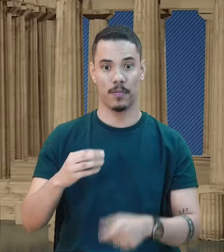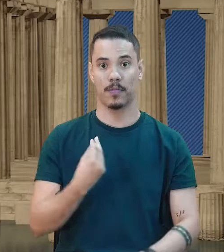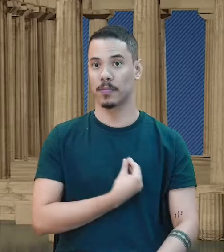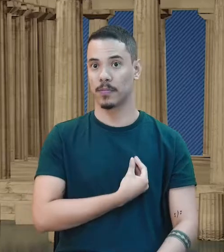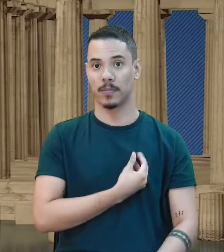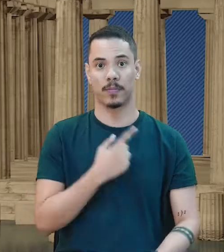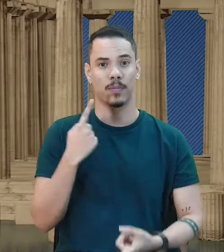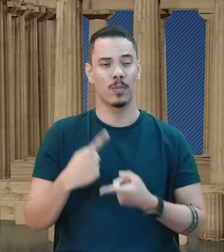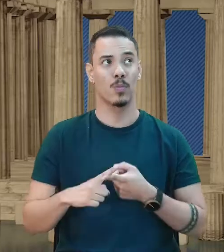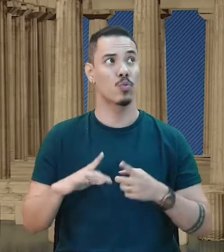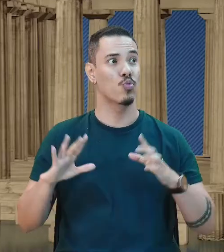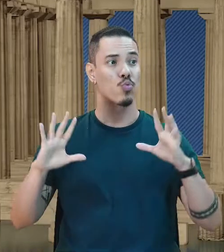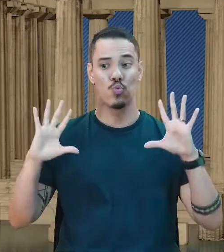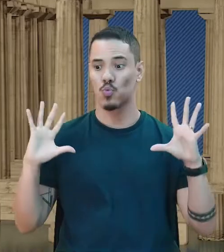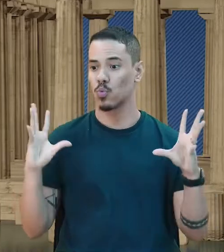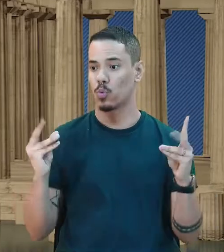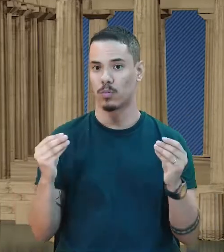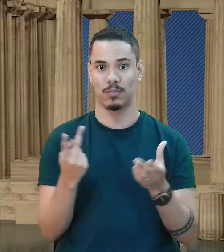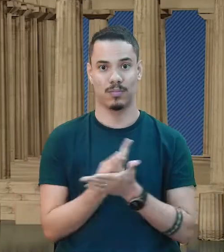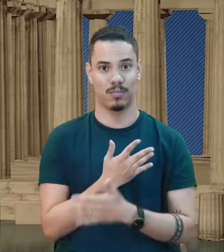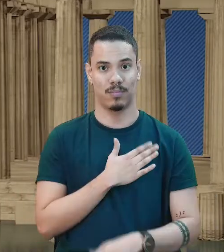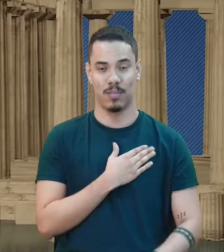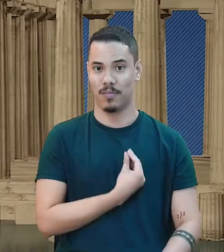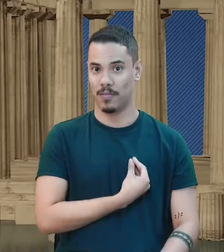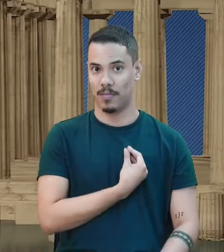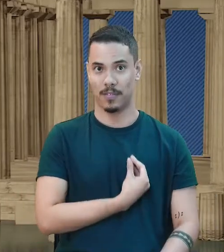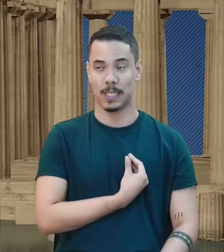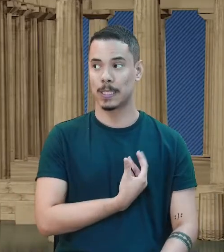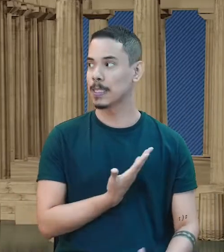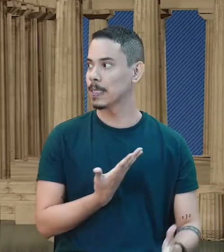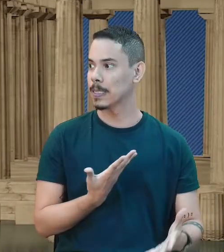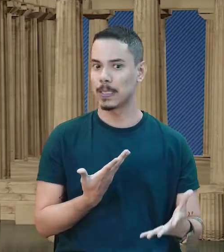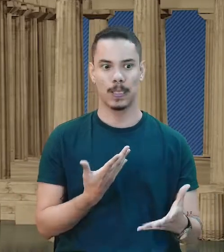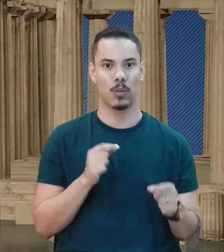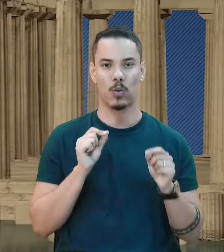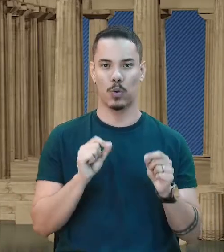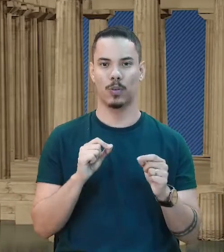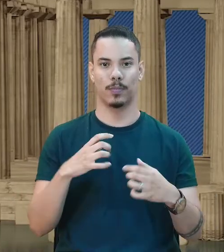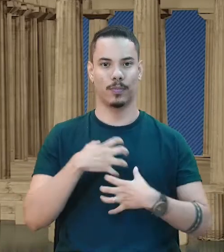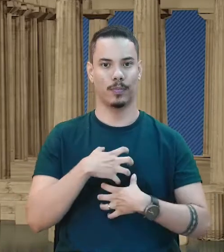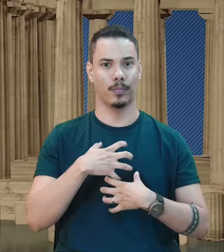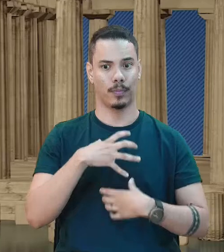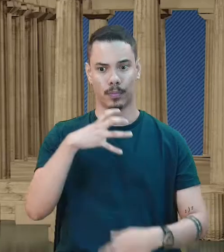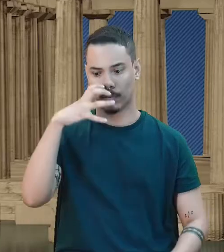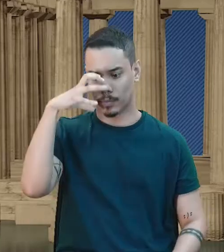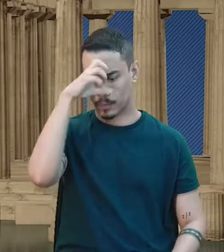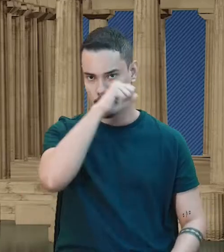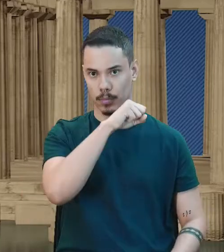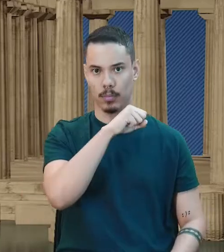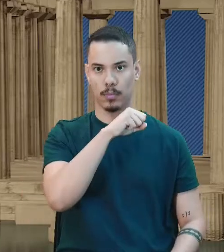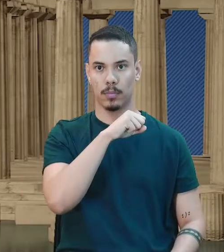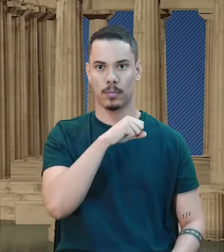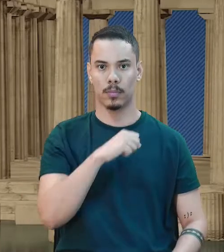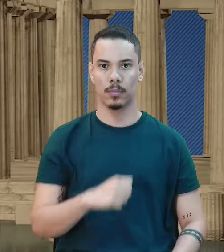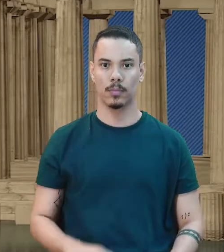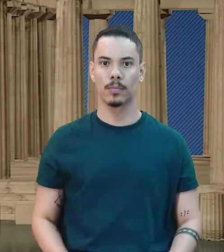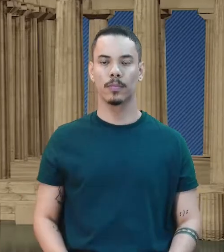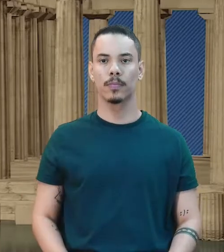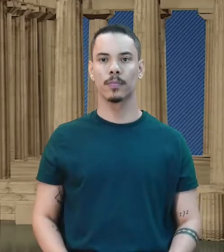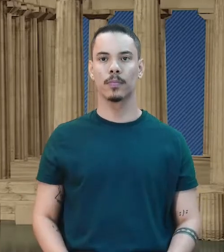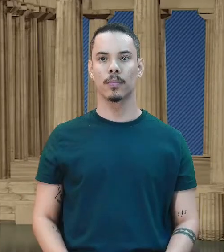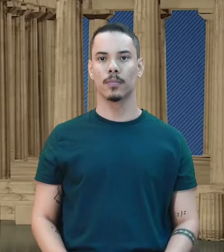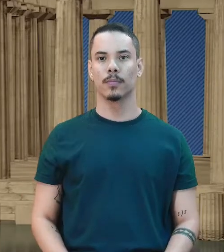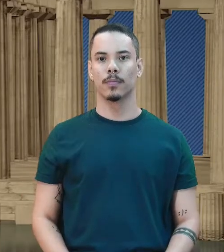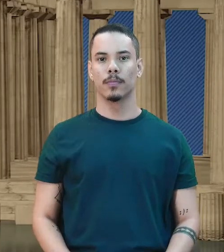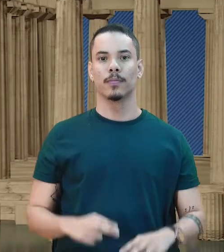tudo aquilo que acontece na nossa vida, querendo ou não, é uma forma de aprendizado. Então, eles já começaram a